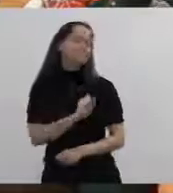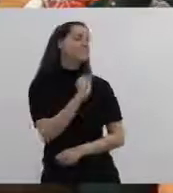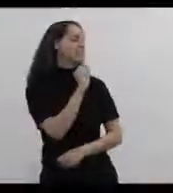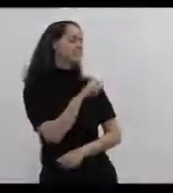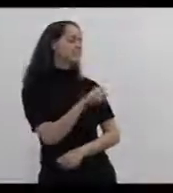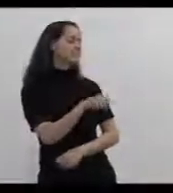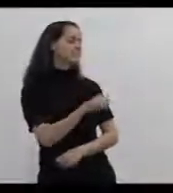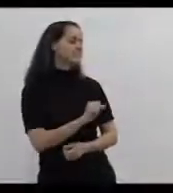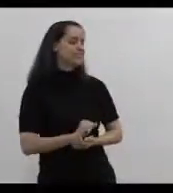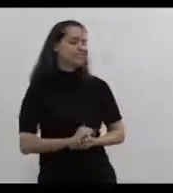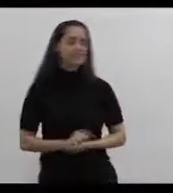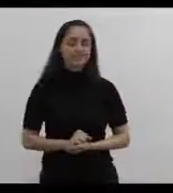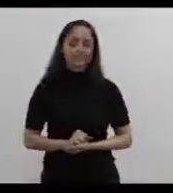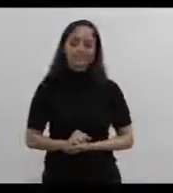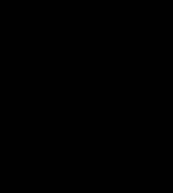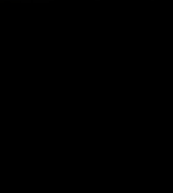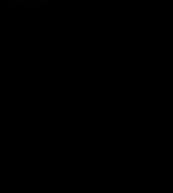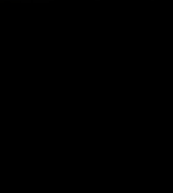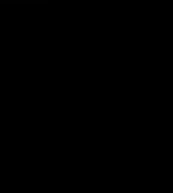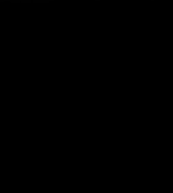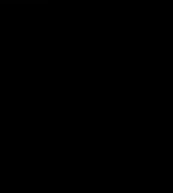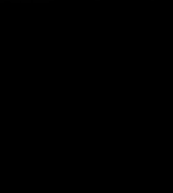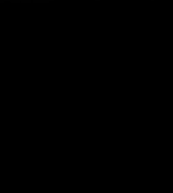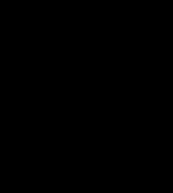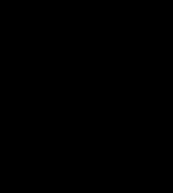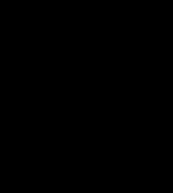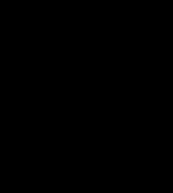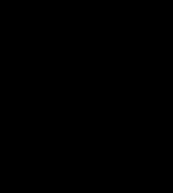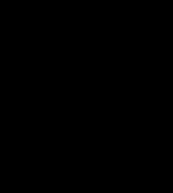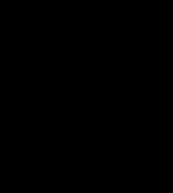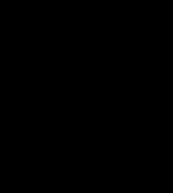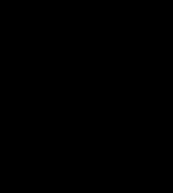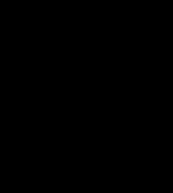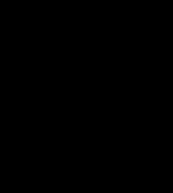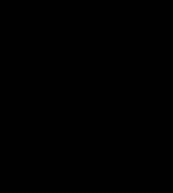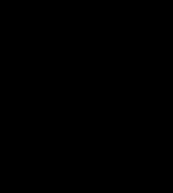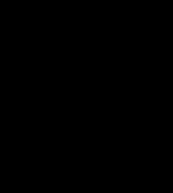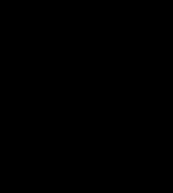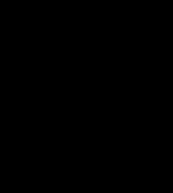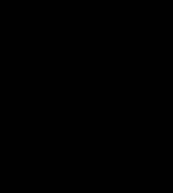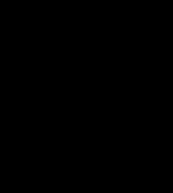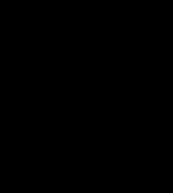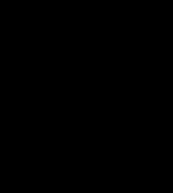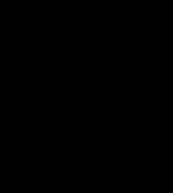Martim. Sim. Diversa. Educação inclusiva na prática.